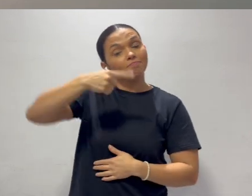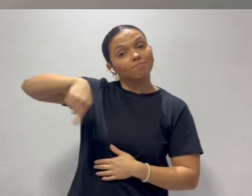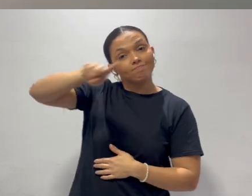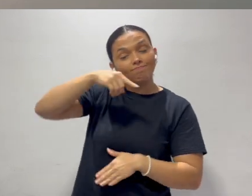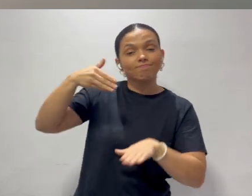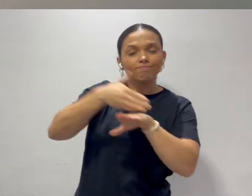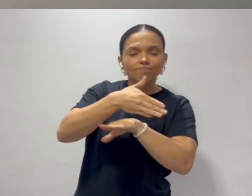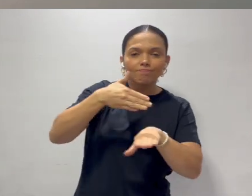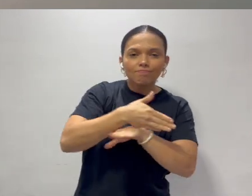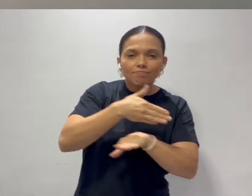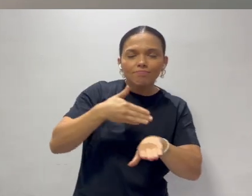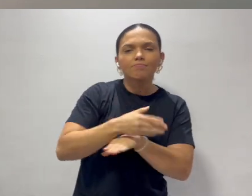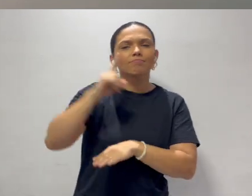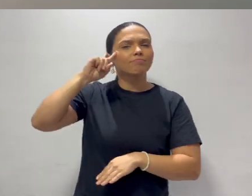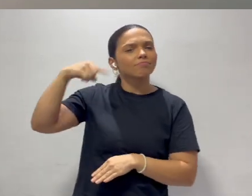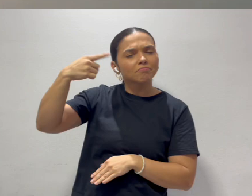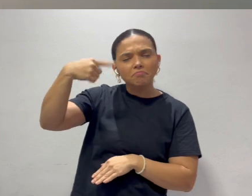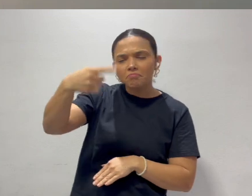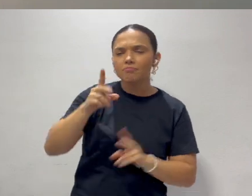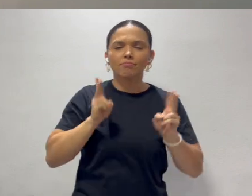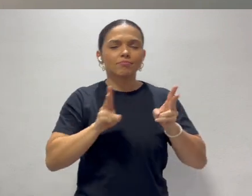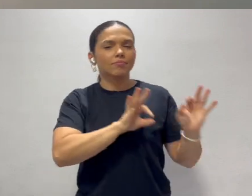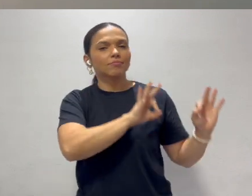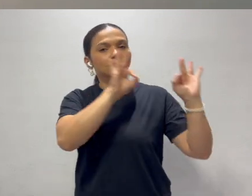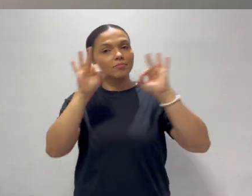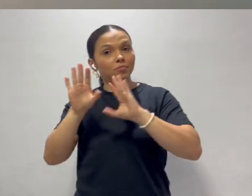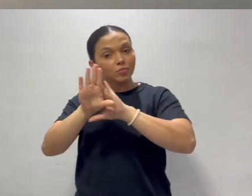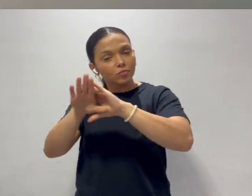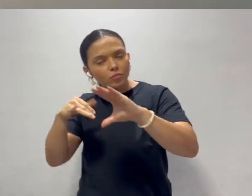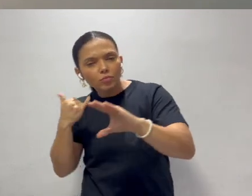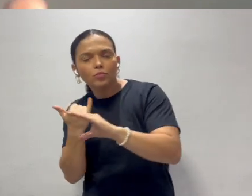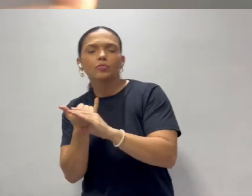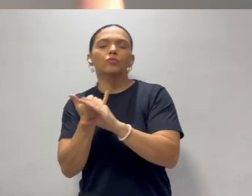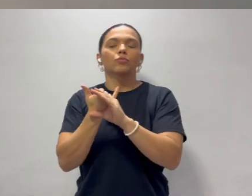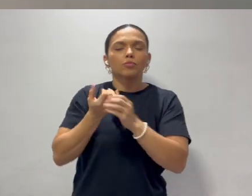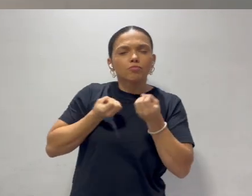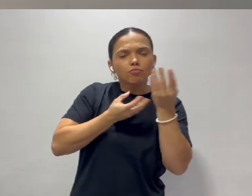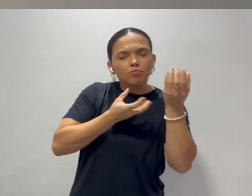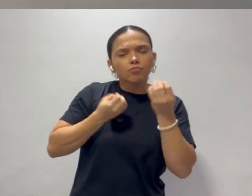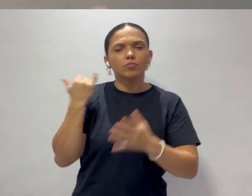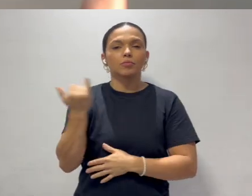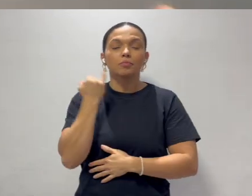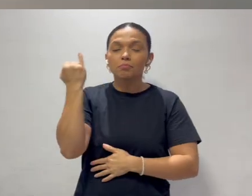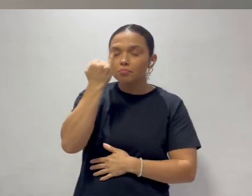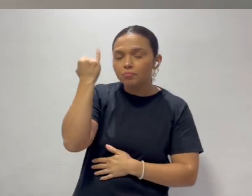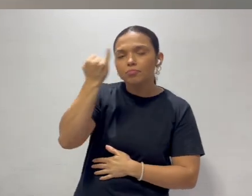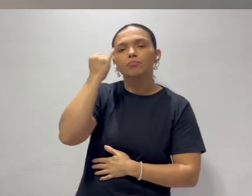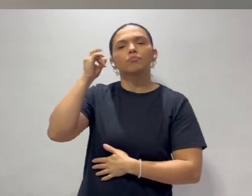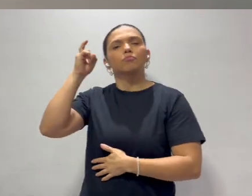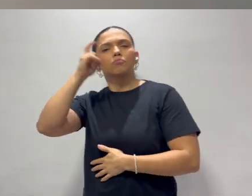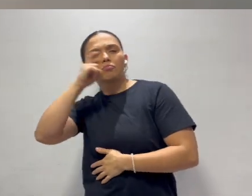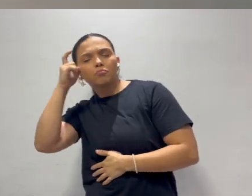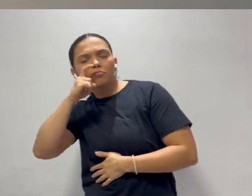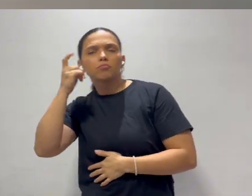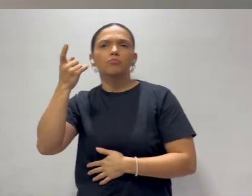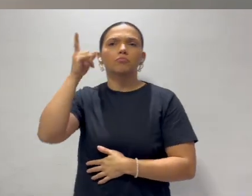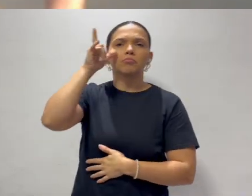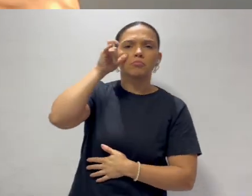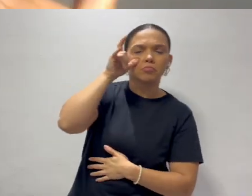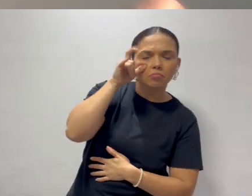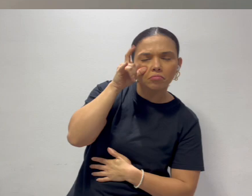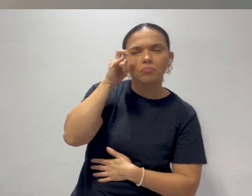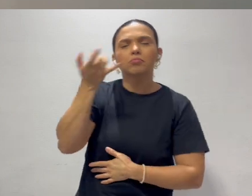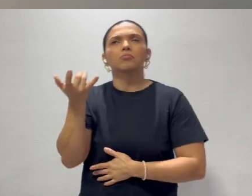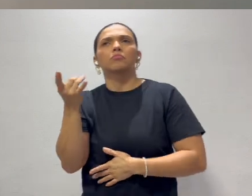as informações que nós produzimos para quem nos acompanha aqui no YouTube, no Facebook, no Instagram, no TikTok,